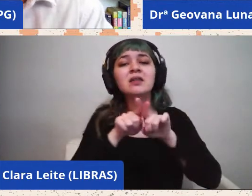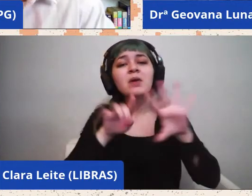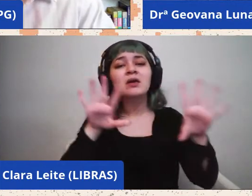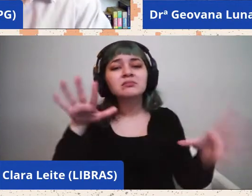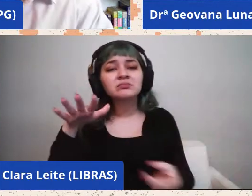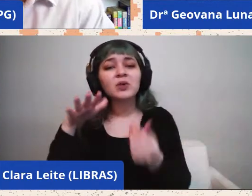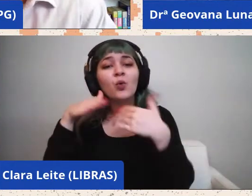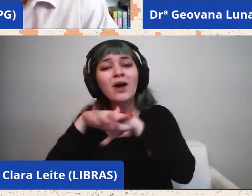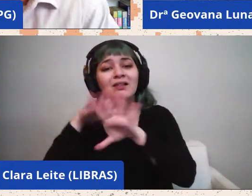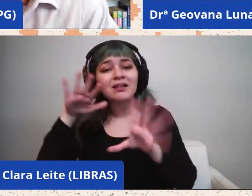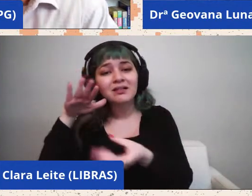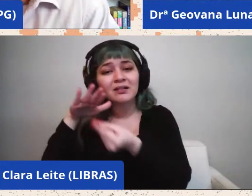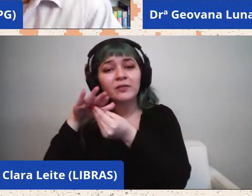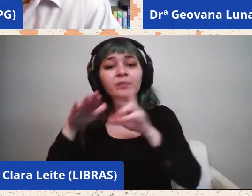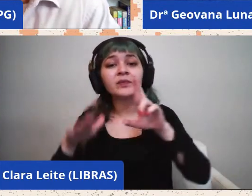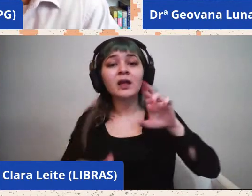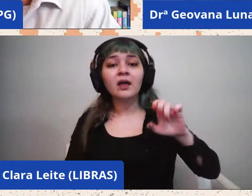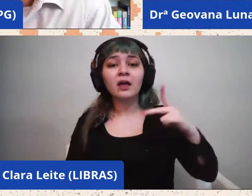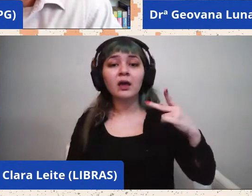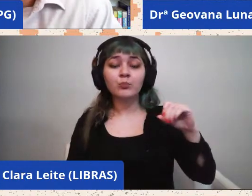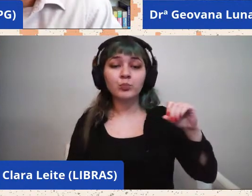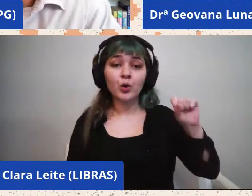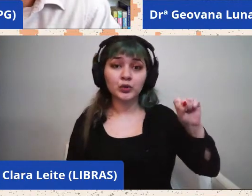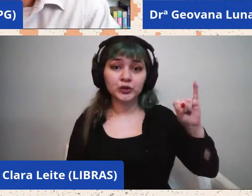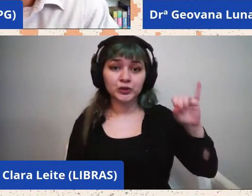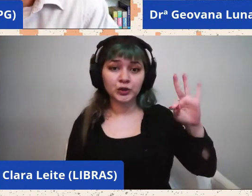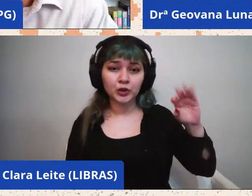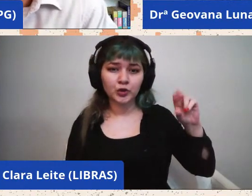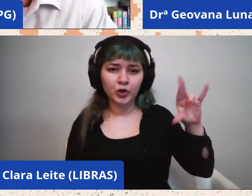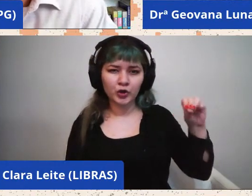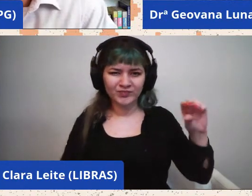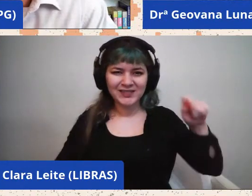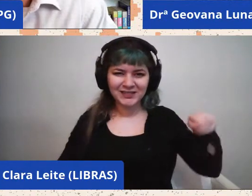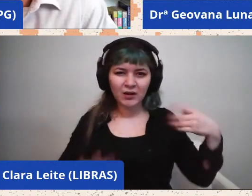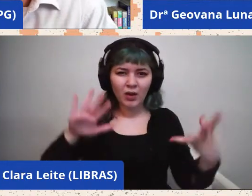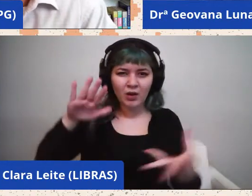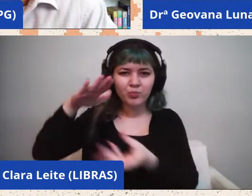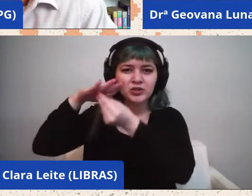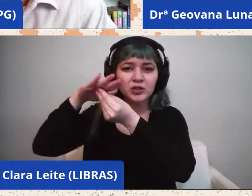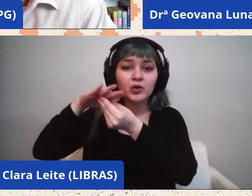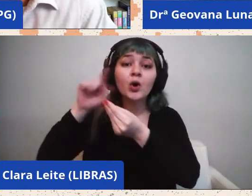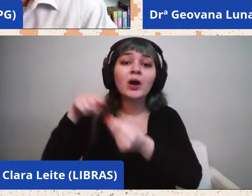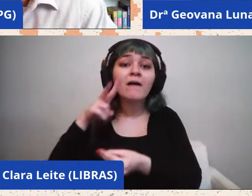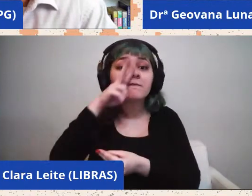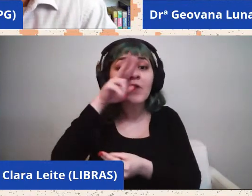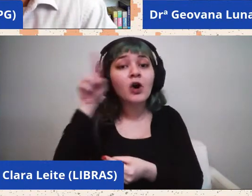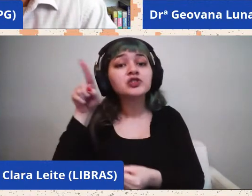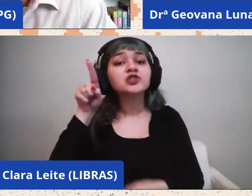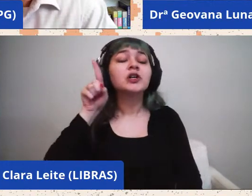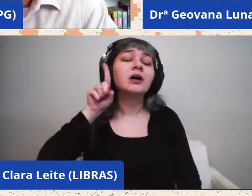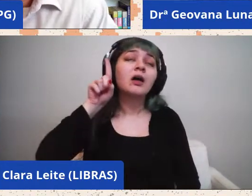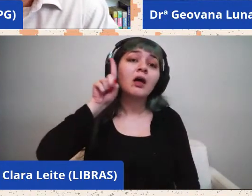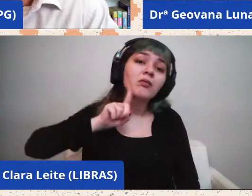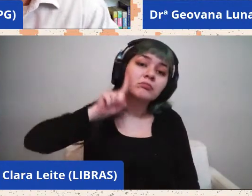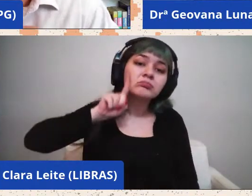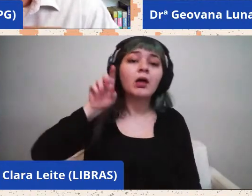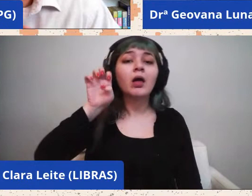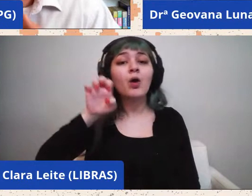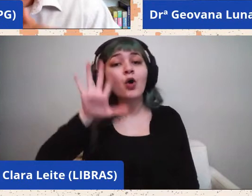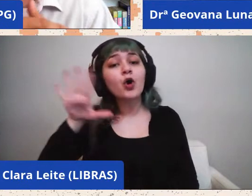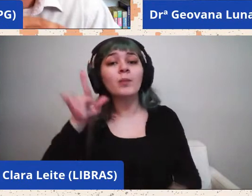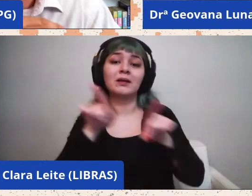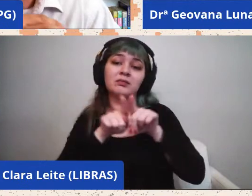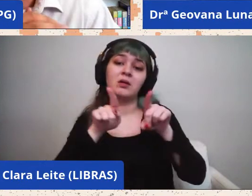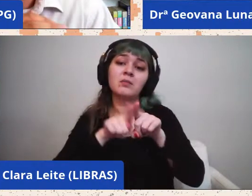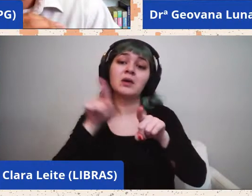bastante forte nos Estados Unidos, na Europa e etc., porque isso é uma prática muito